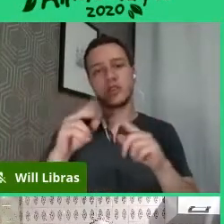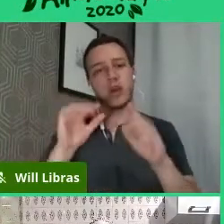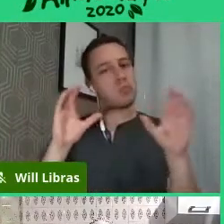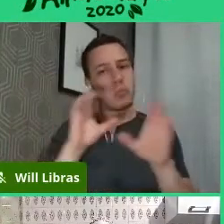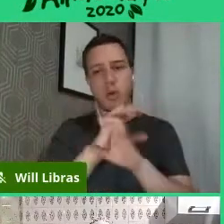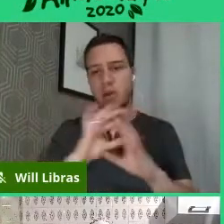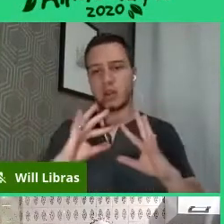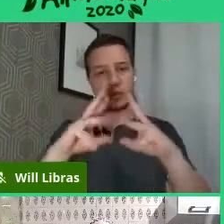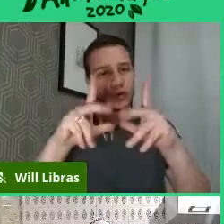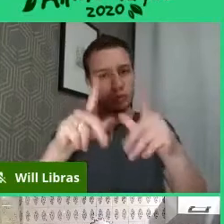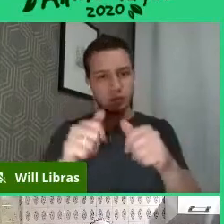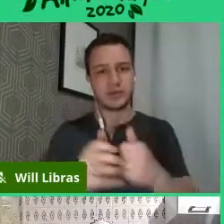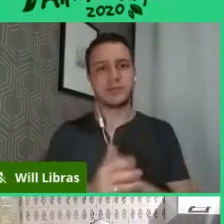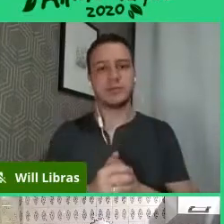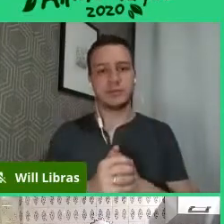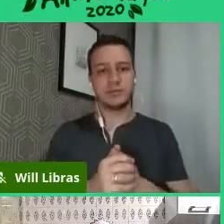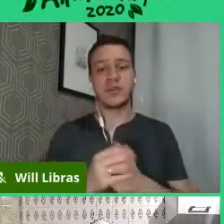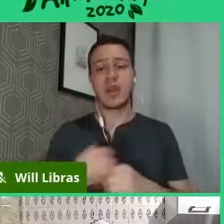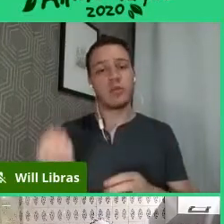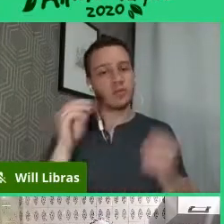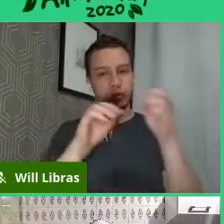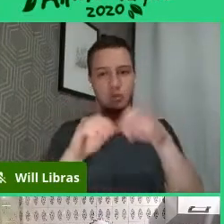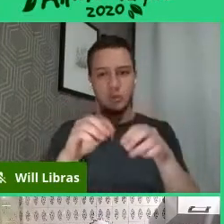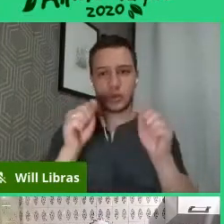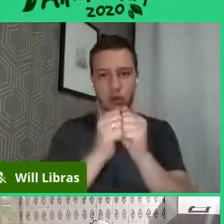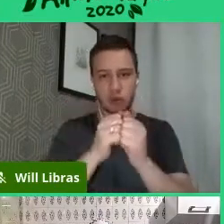vai colocar aqui na almôndega também.